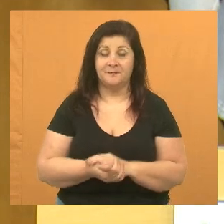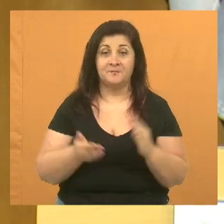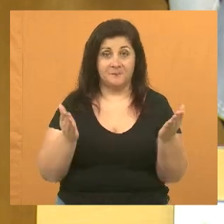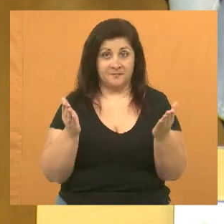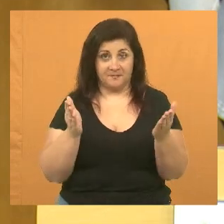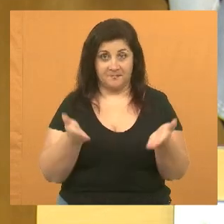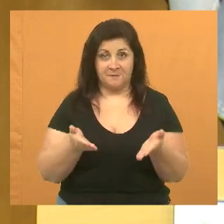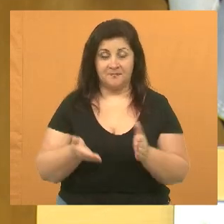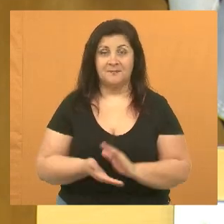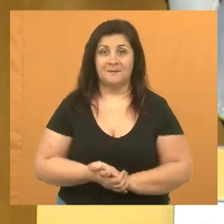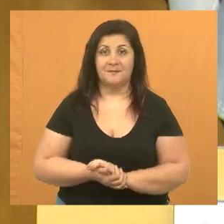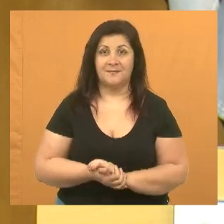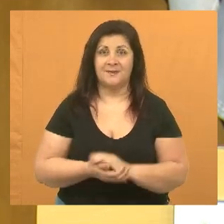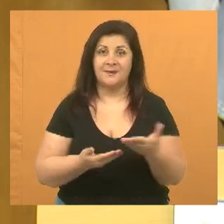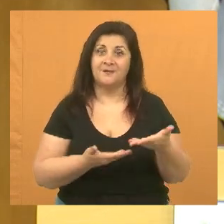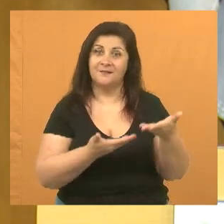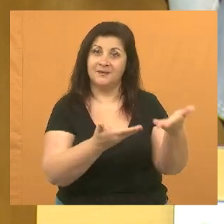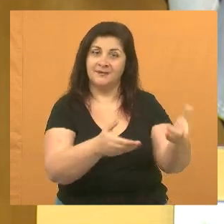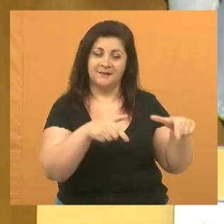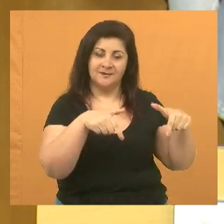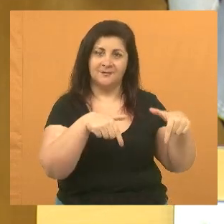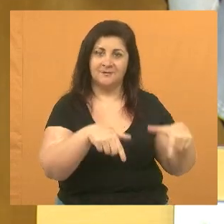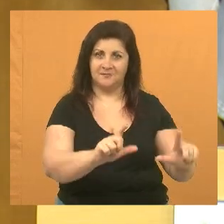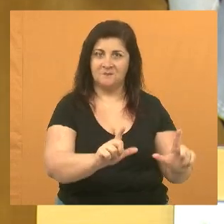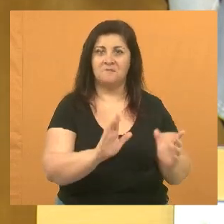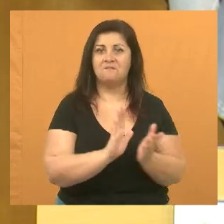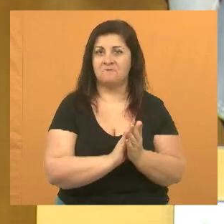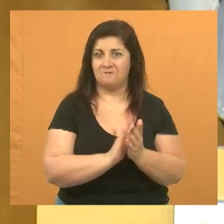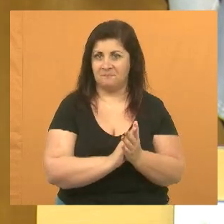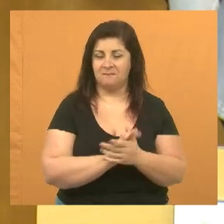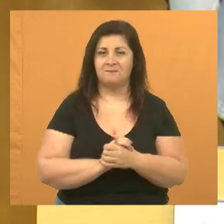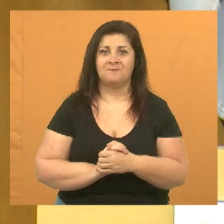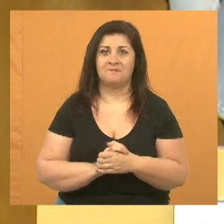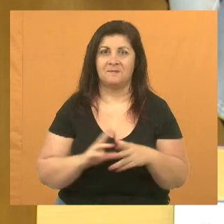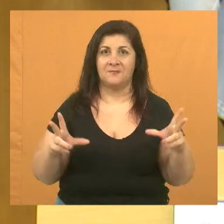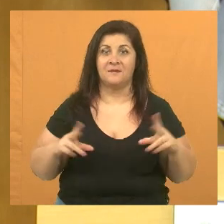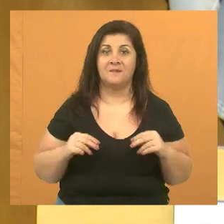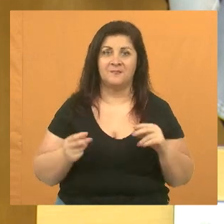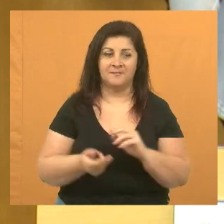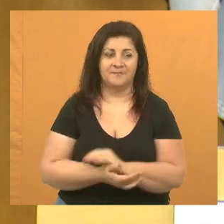Neste momento, faremos a entrega do diploma de mérito.